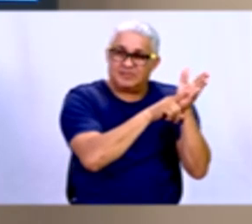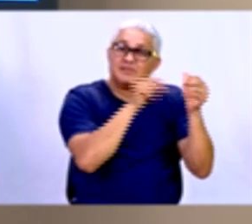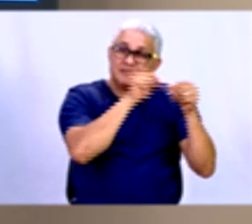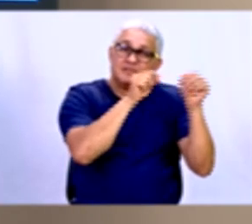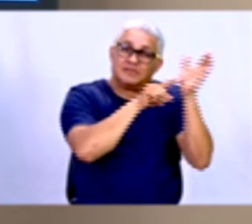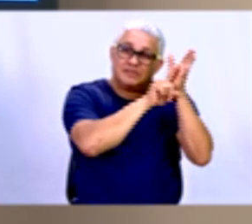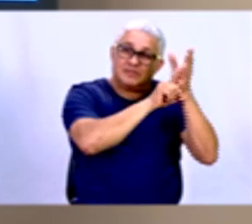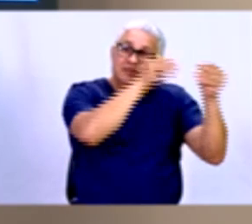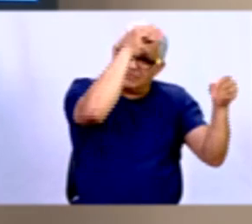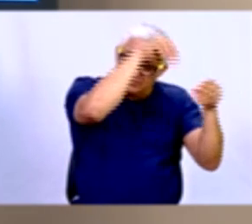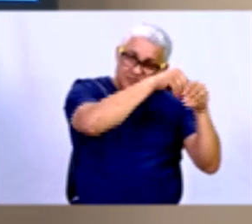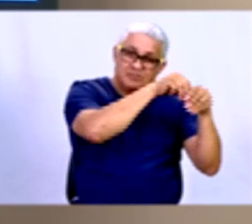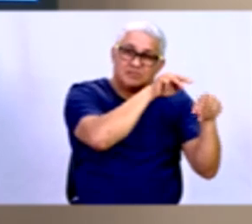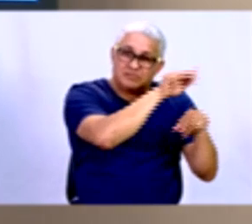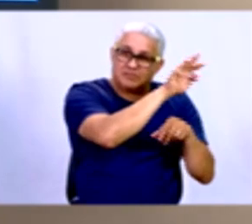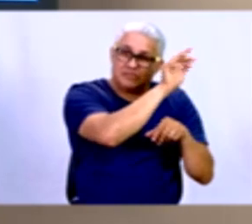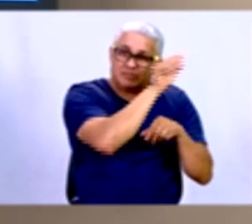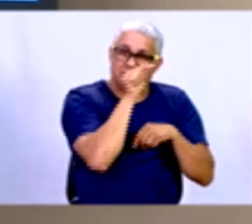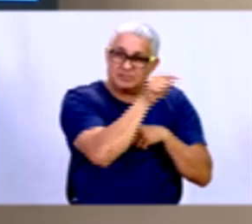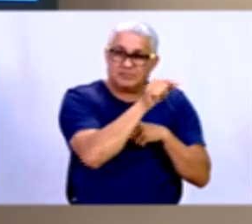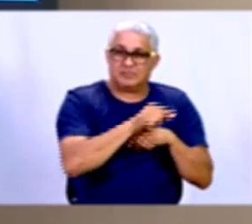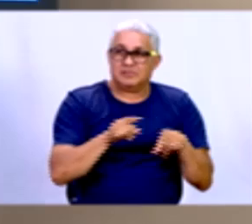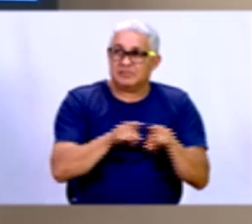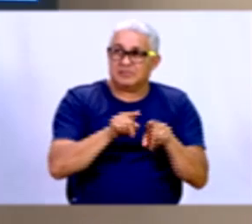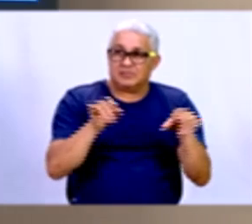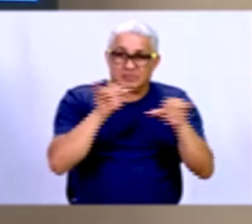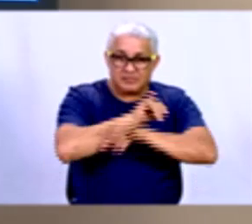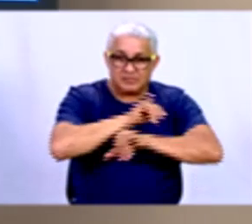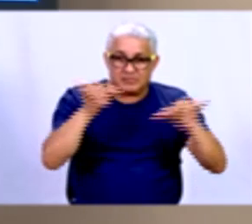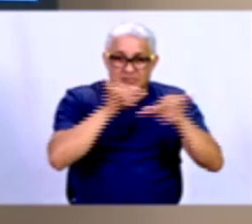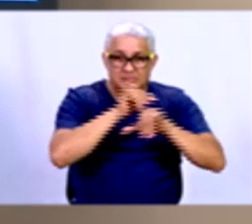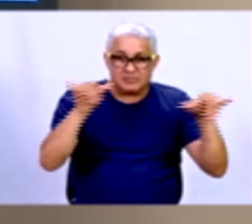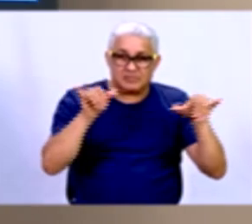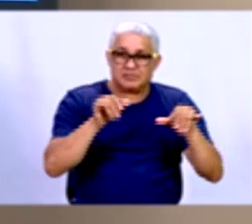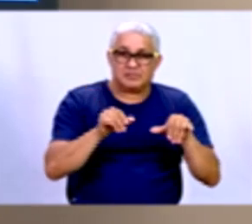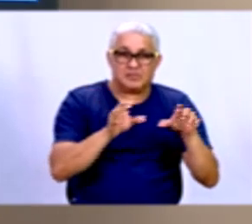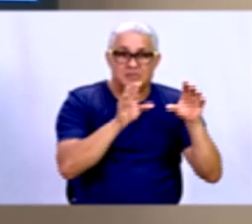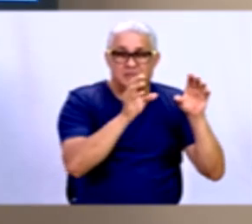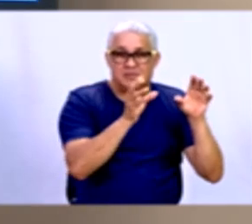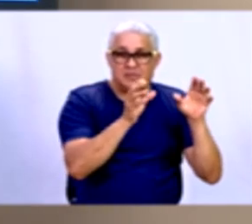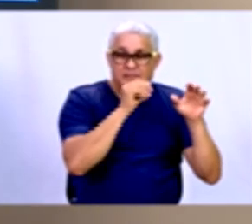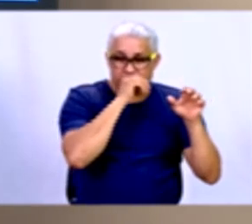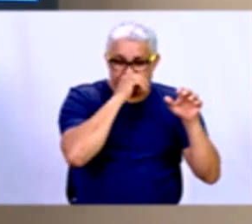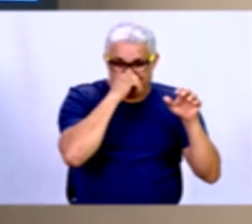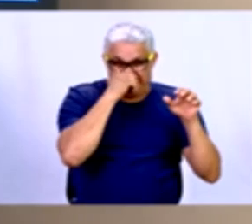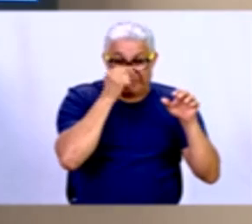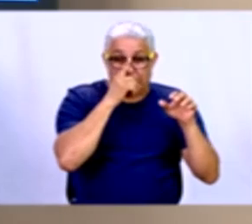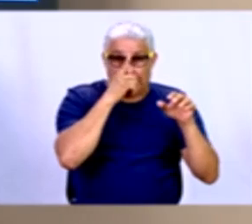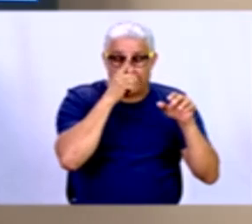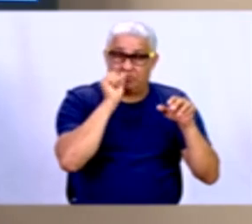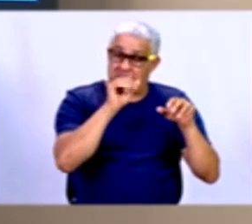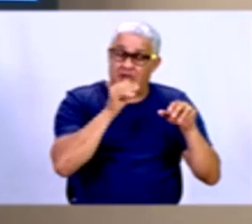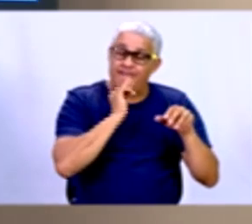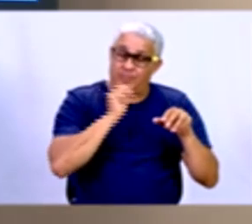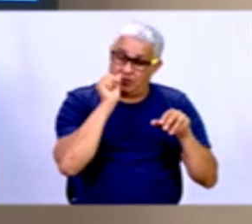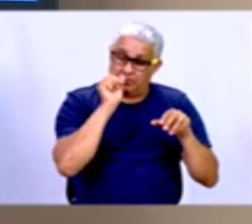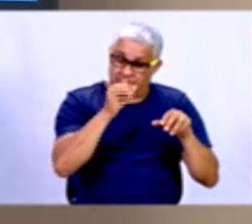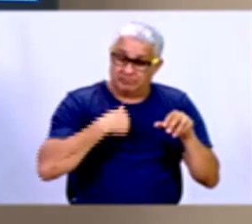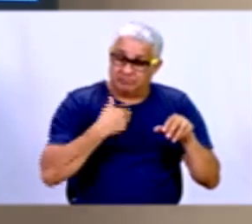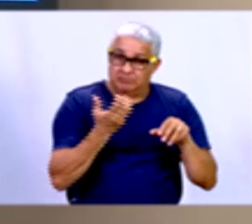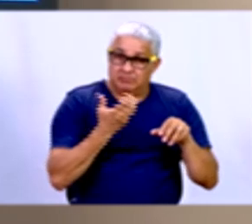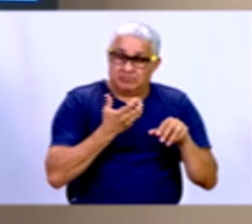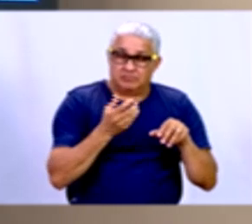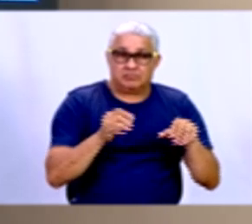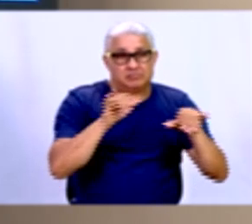próprio site. As informações estão segmentadas. Ou seja, se eu quero uma informação, no caso